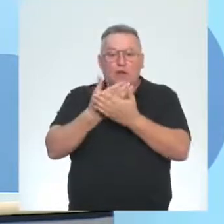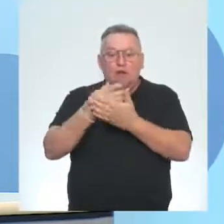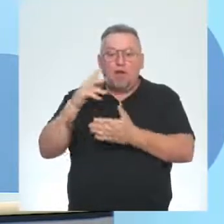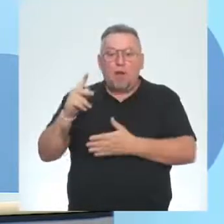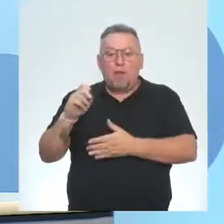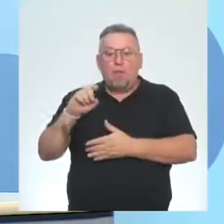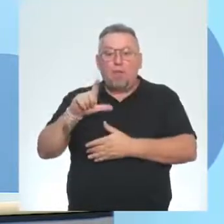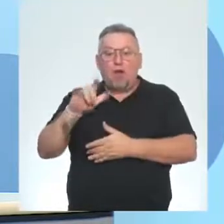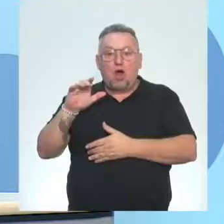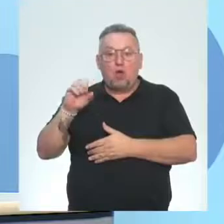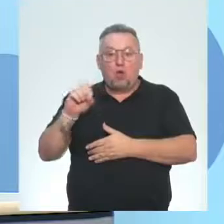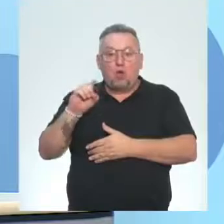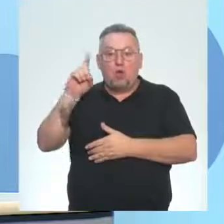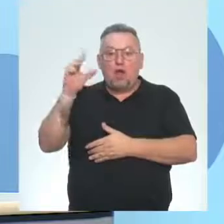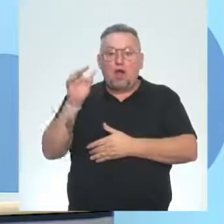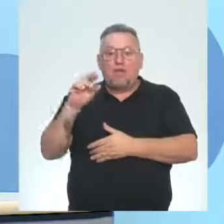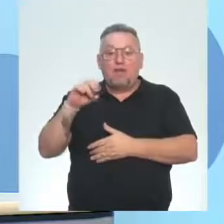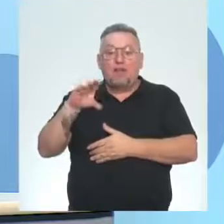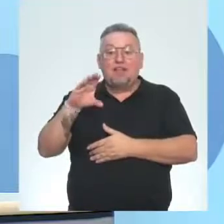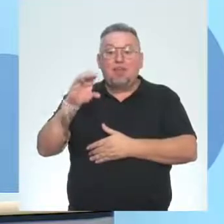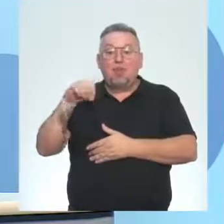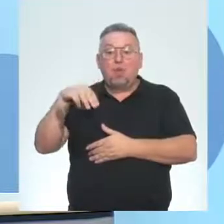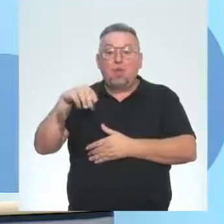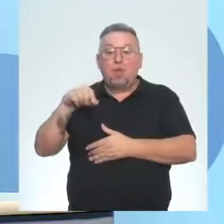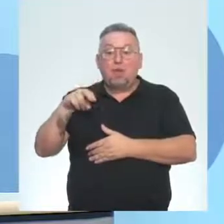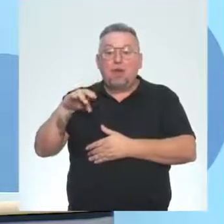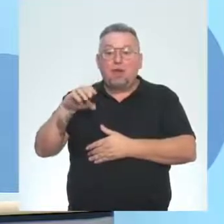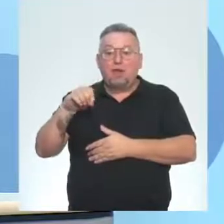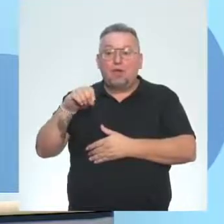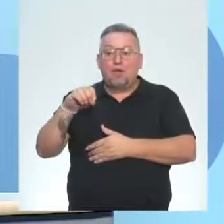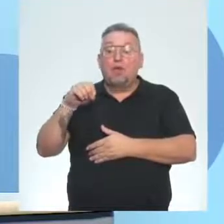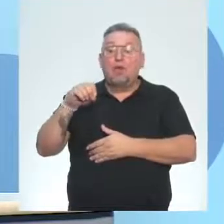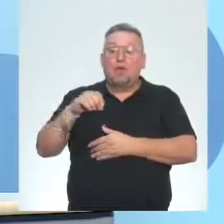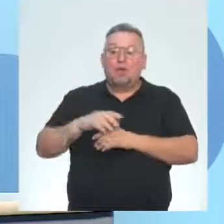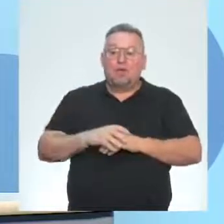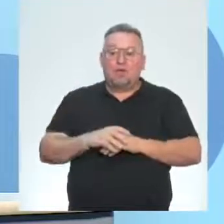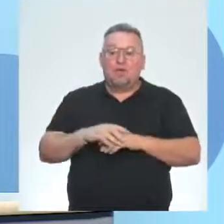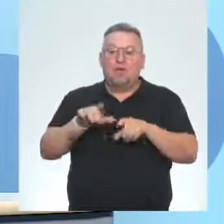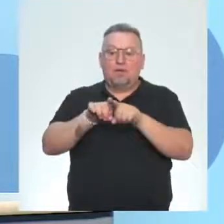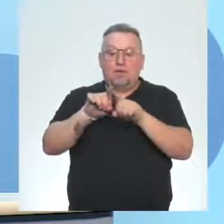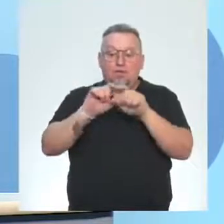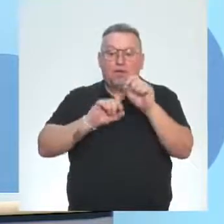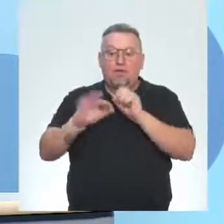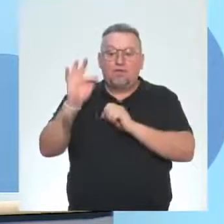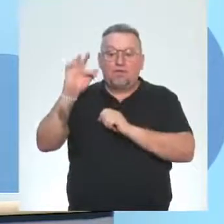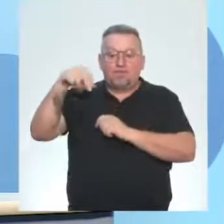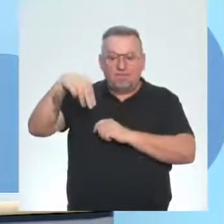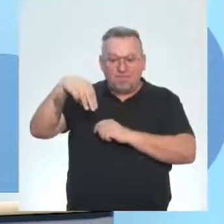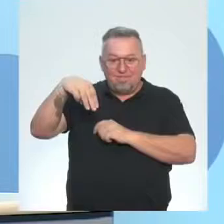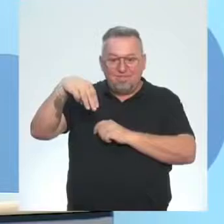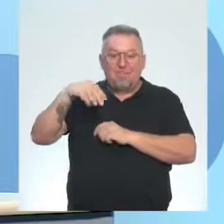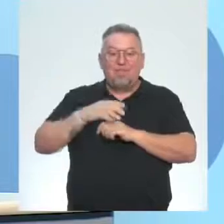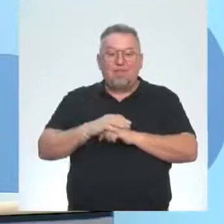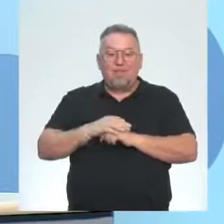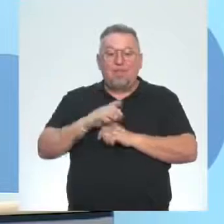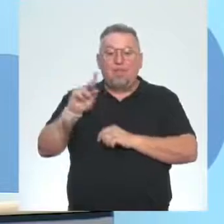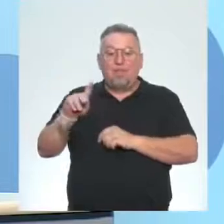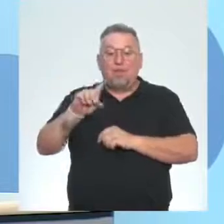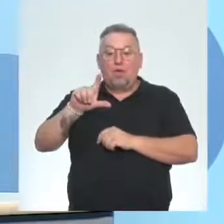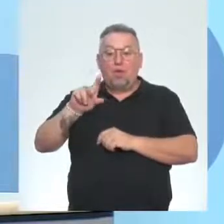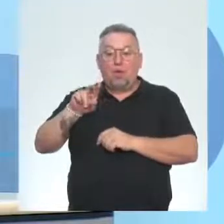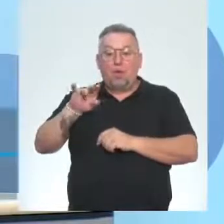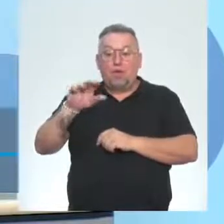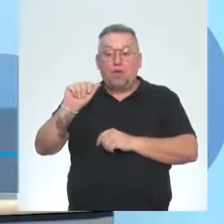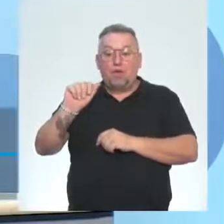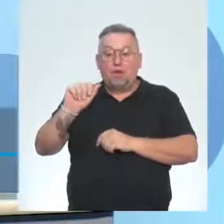Paulo de Aguiar, em Francisco Morato, aqui participando. A professora Lúcia,